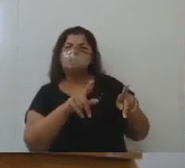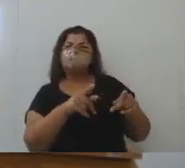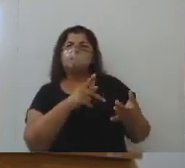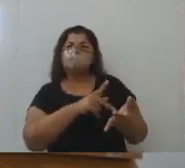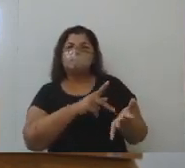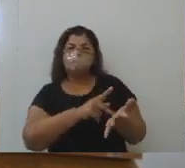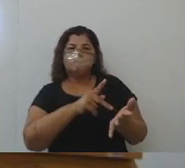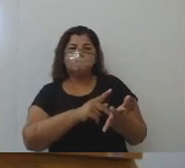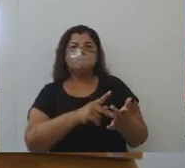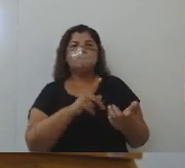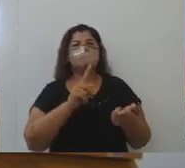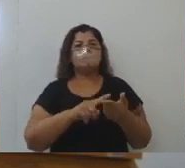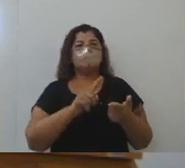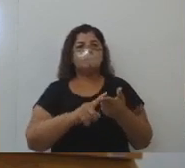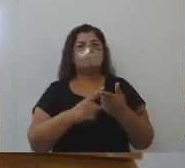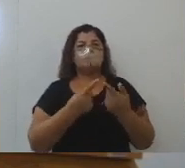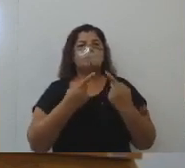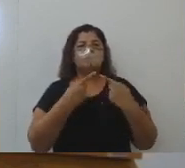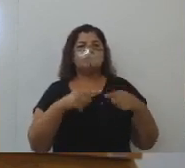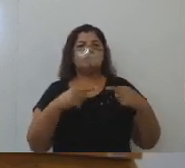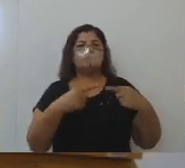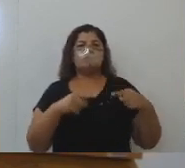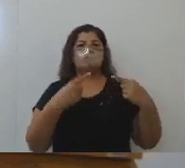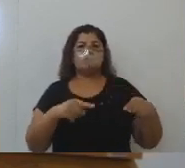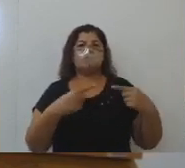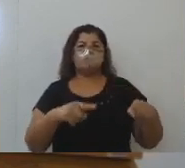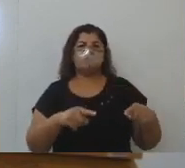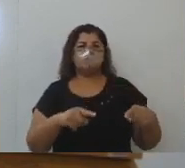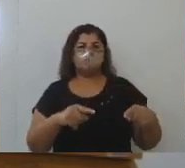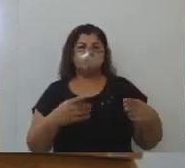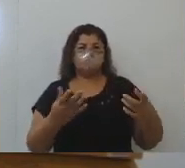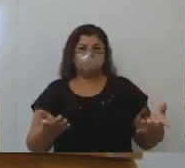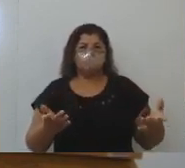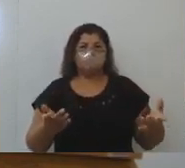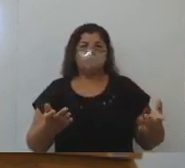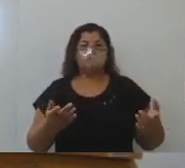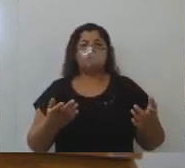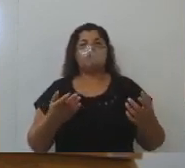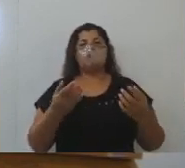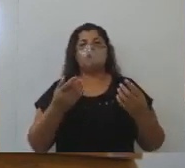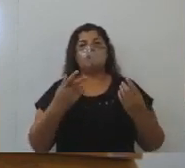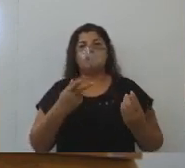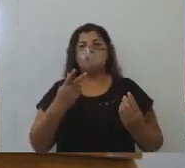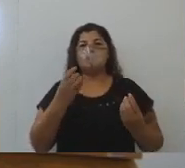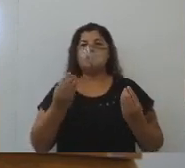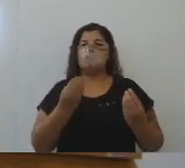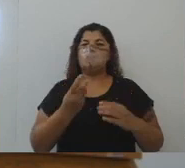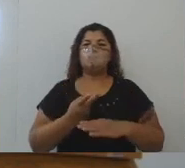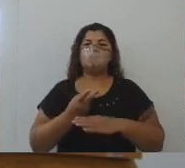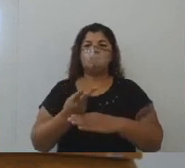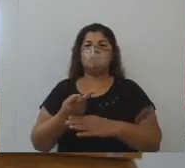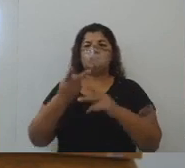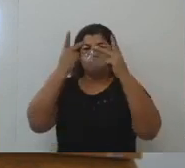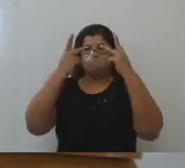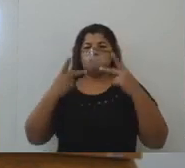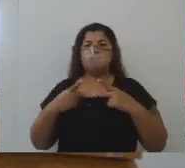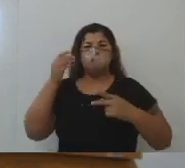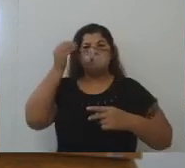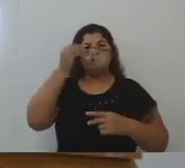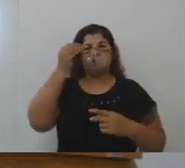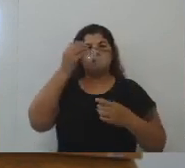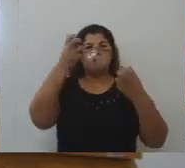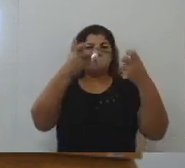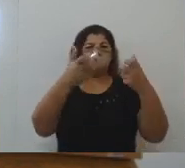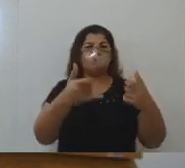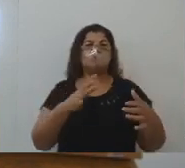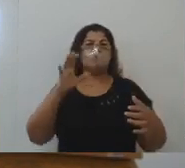quando eu vou começar também a criticar essa realidade. Então, quando eu digo que buscar as próprias experiências para a